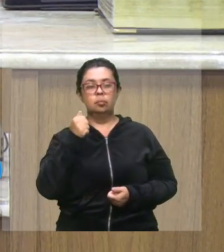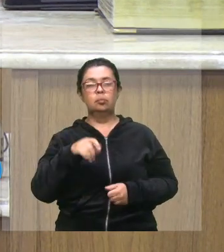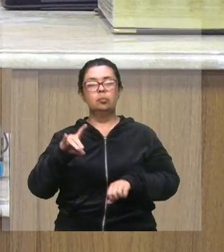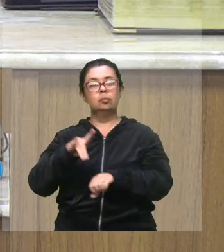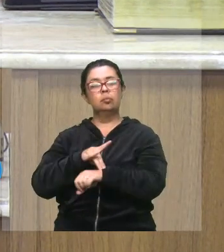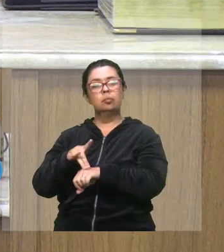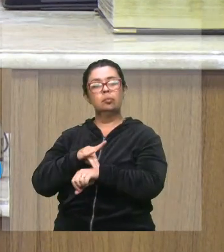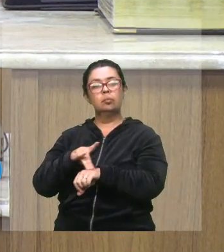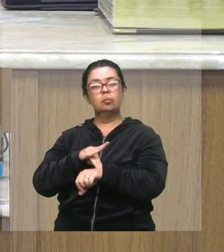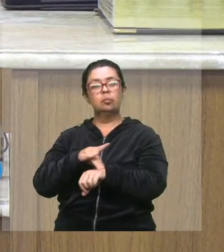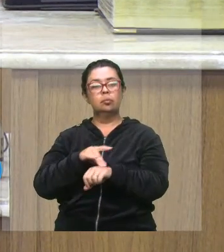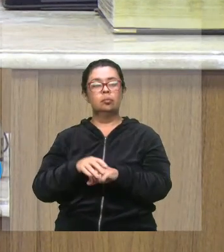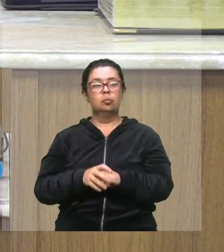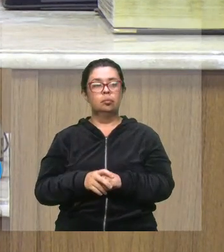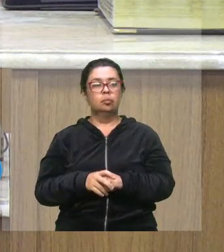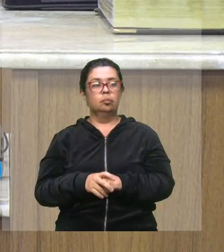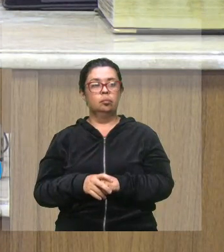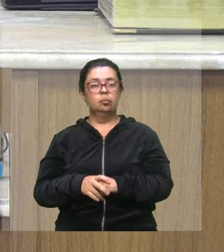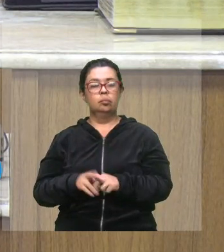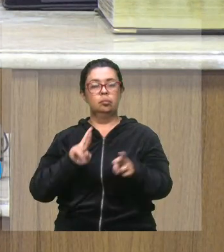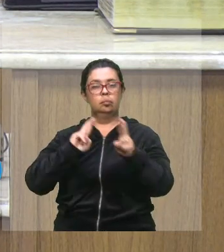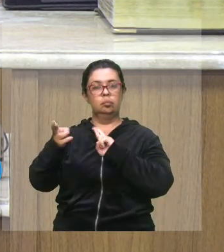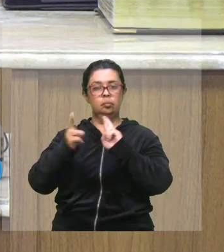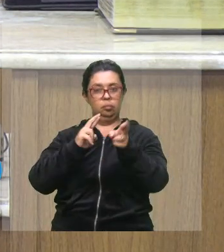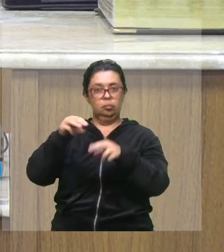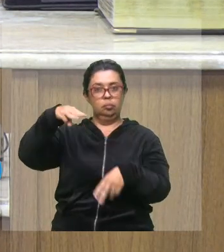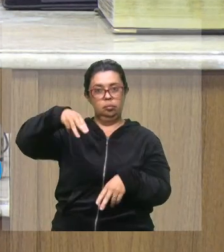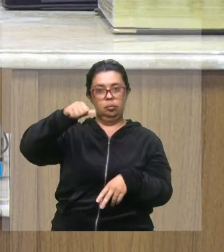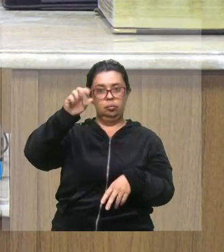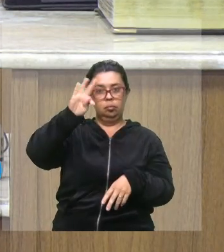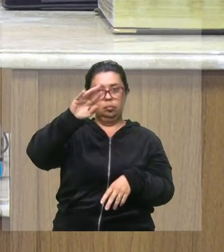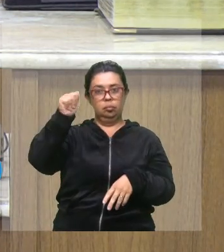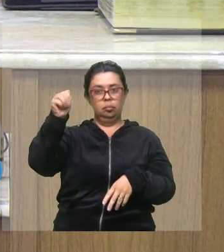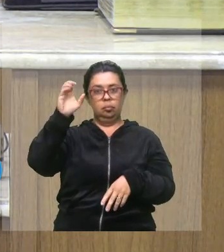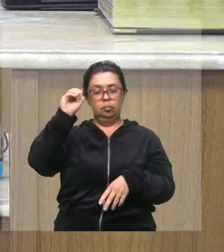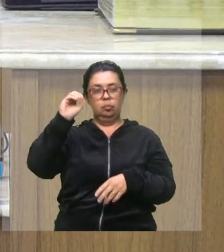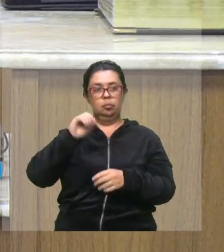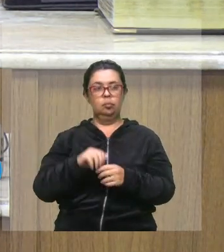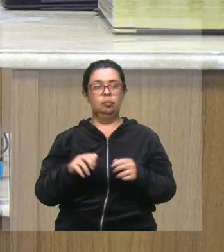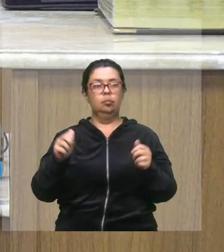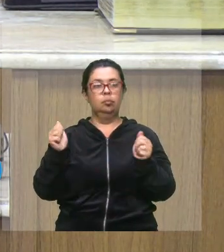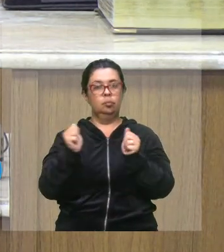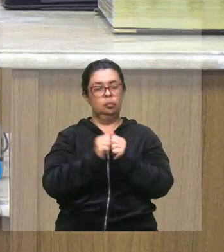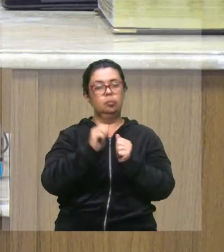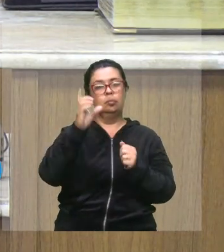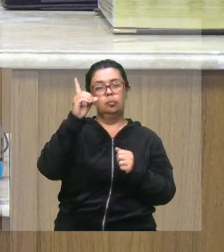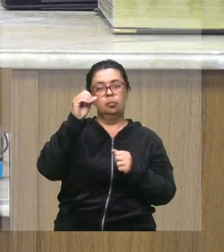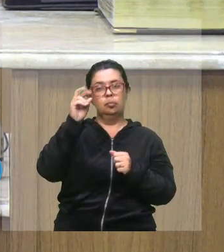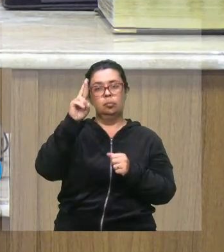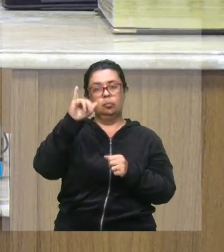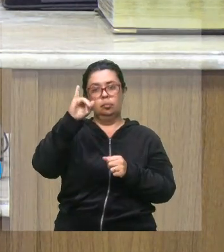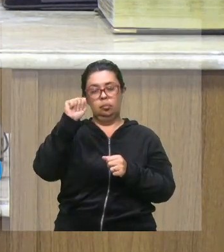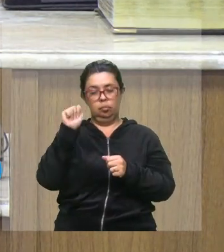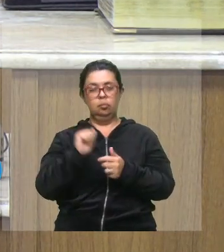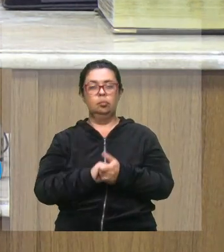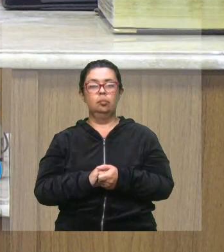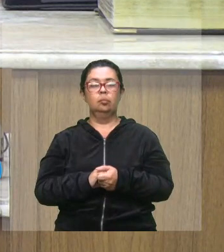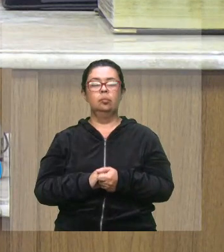asfáltica no início da estrada da Água do Matão, próximo à Avenida Doutor Dória. Indicação